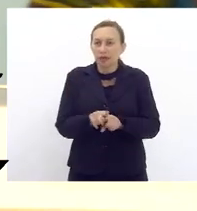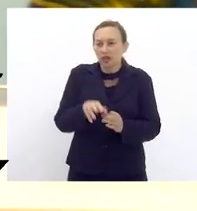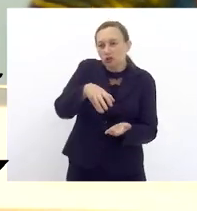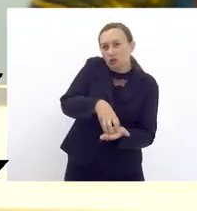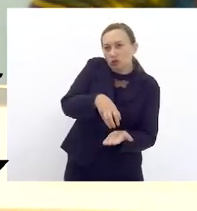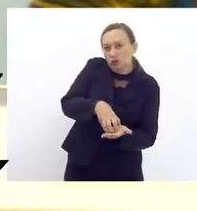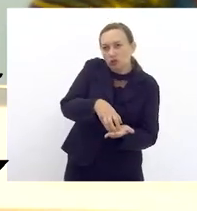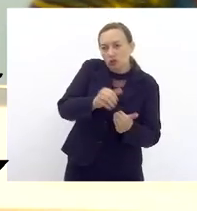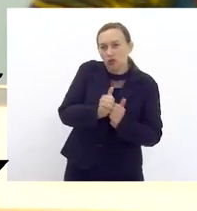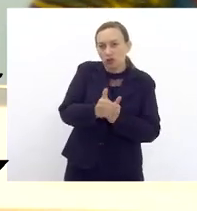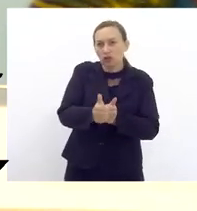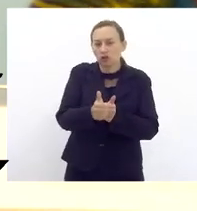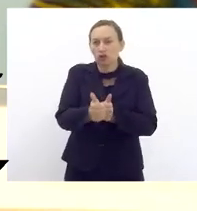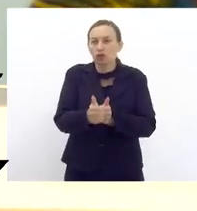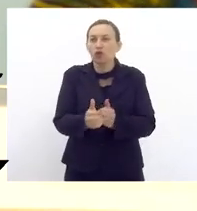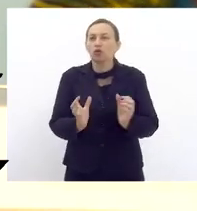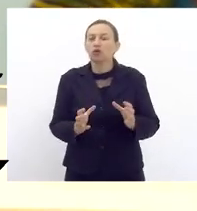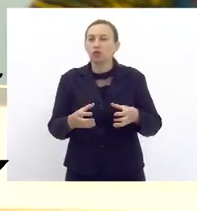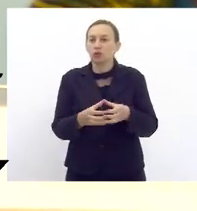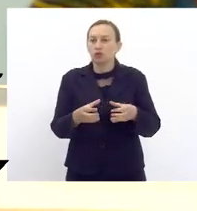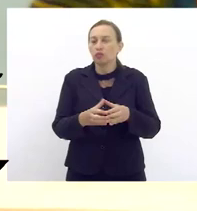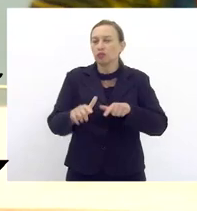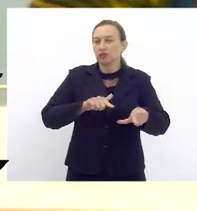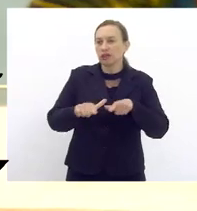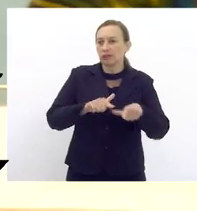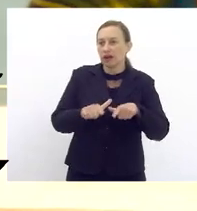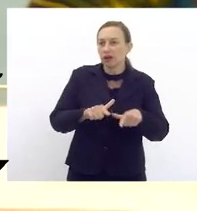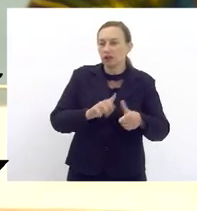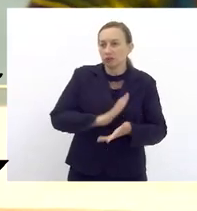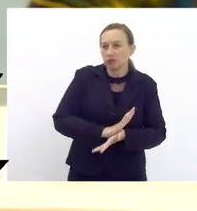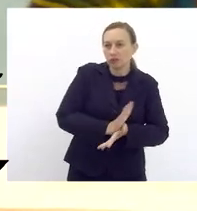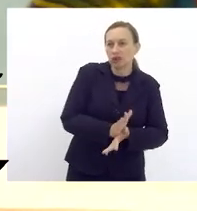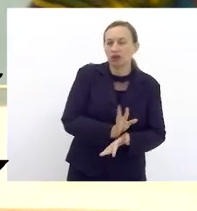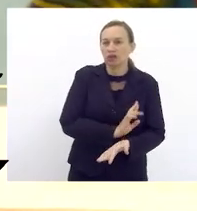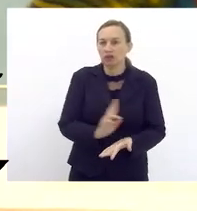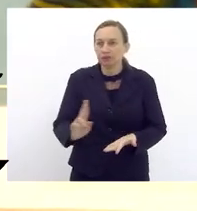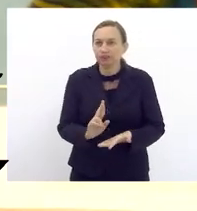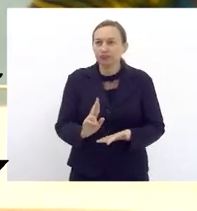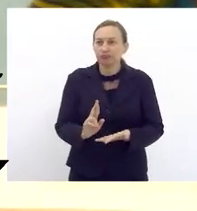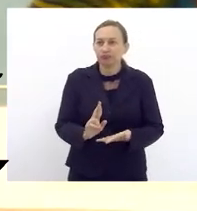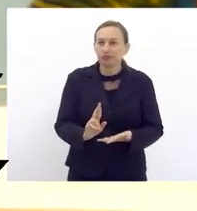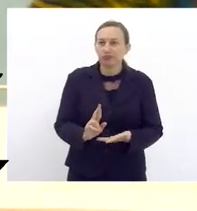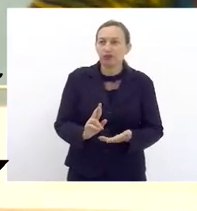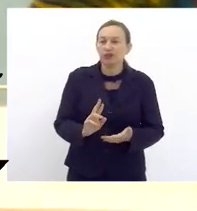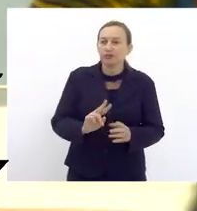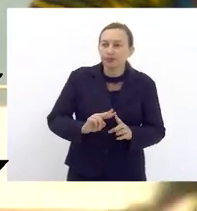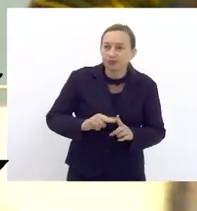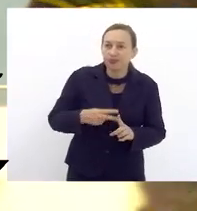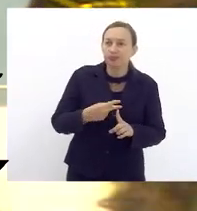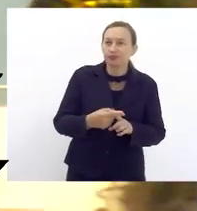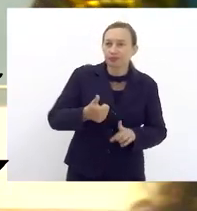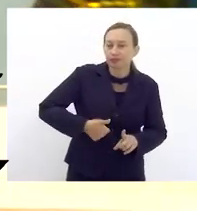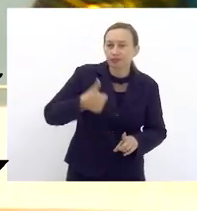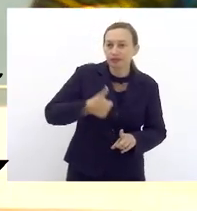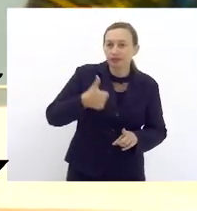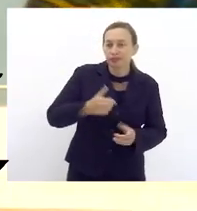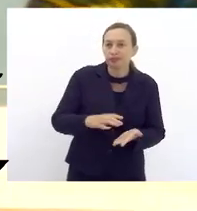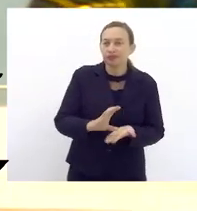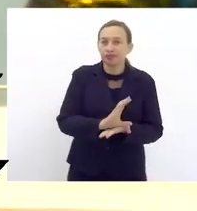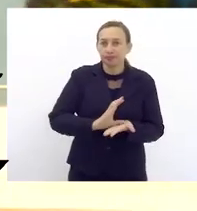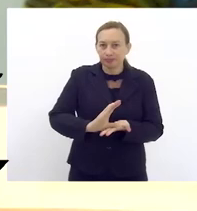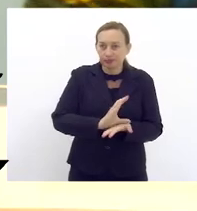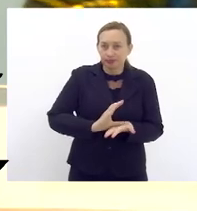coordenei que era o grupo de trabalho de enfrentamento intolerância religiosa e que desdobrou para o primeiro conselho